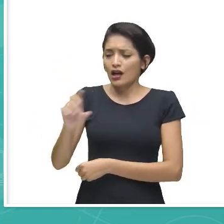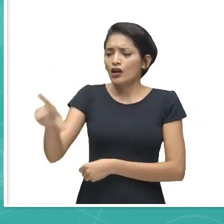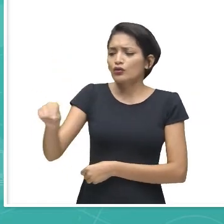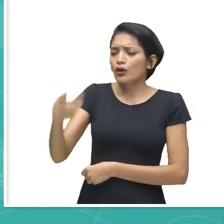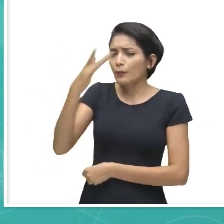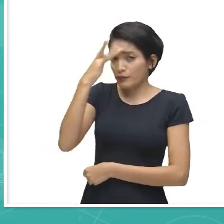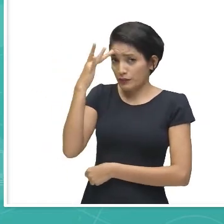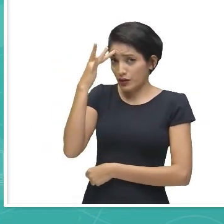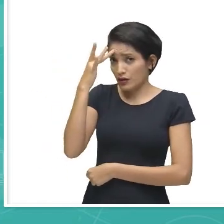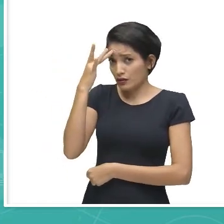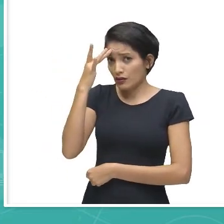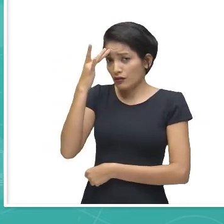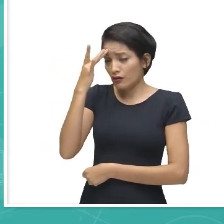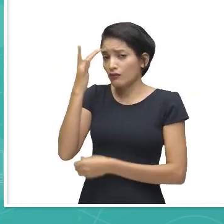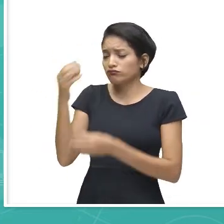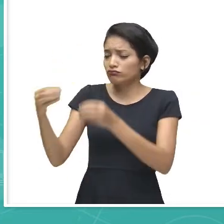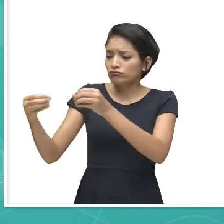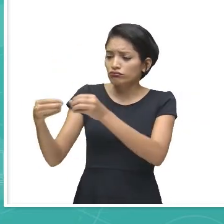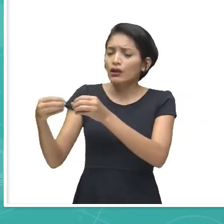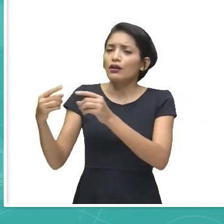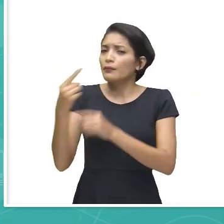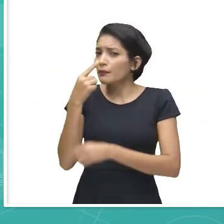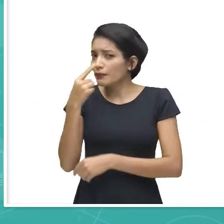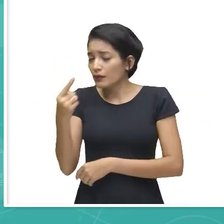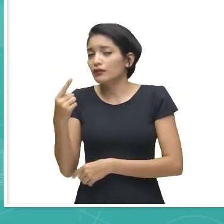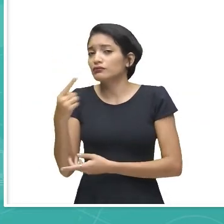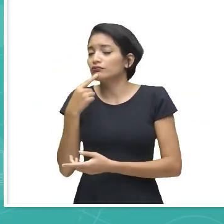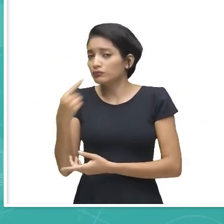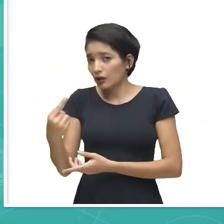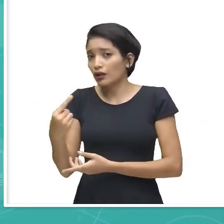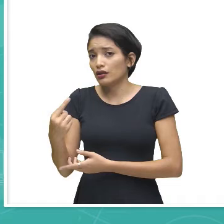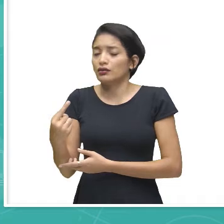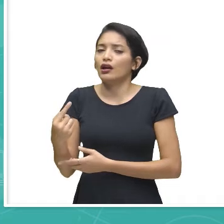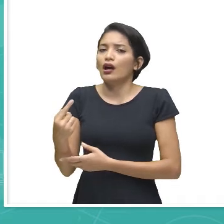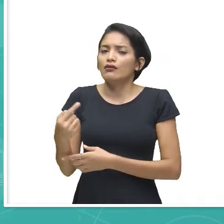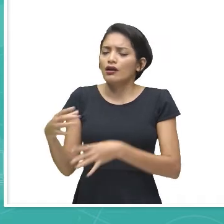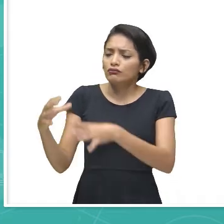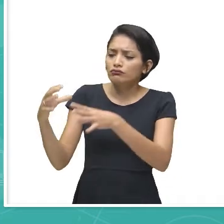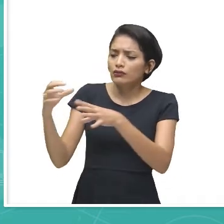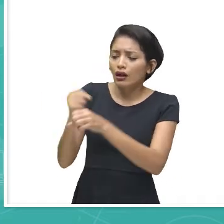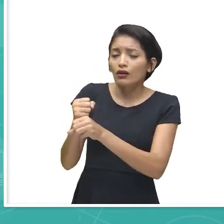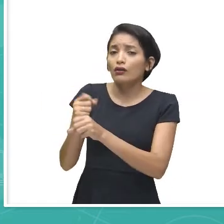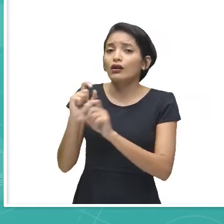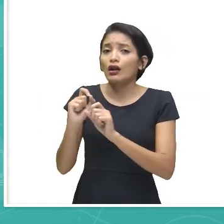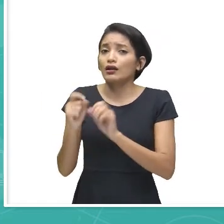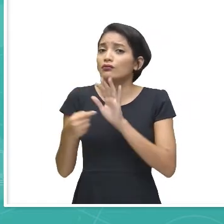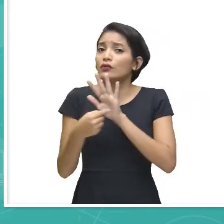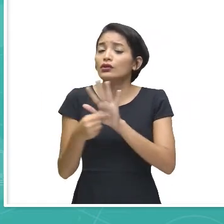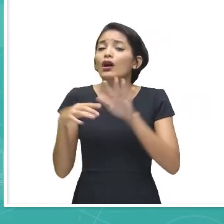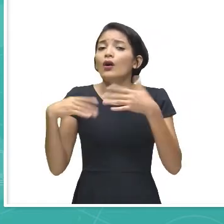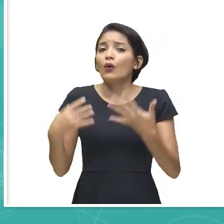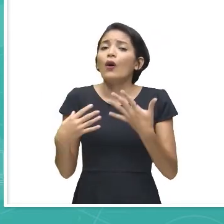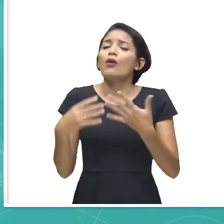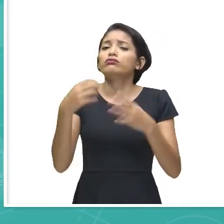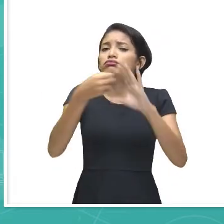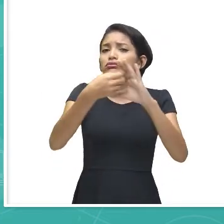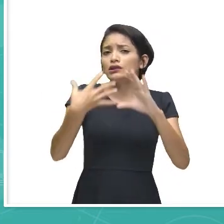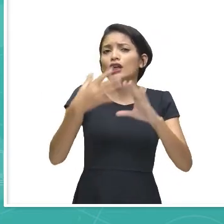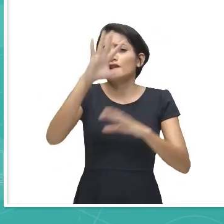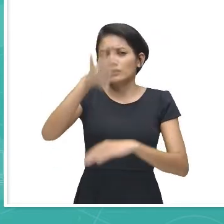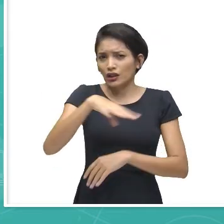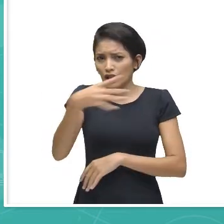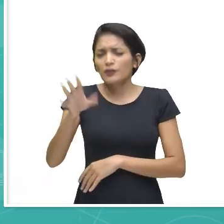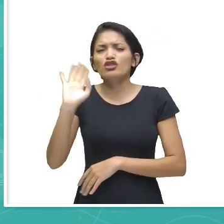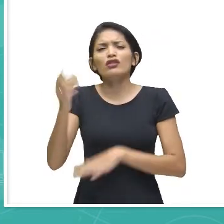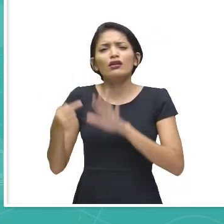pessoa próxima a vocês e vão achar o índice de massa corporal e classificar de acordo com a tabela que eu apresentei para